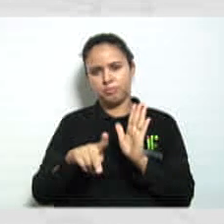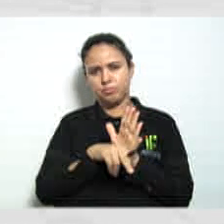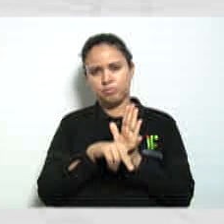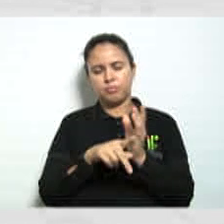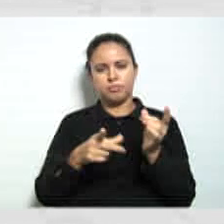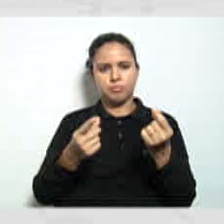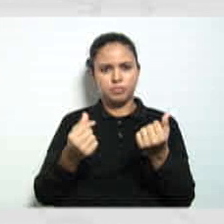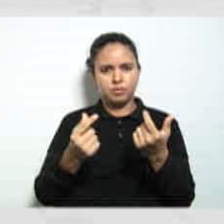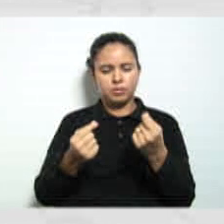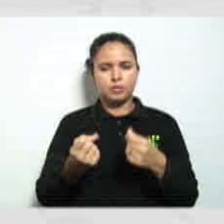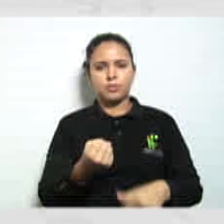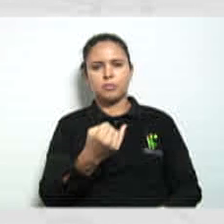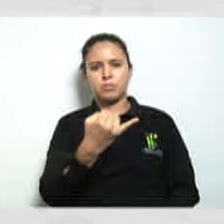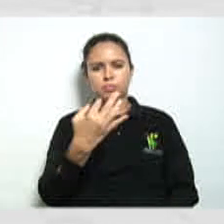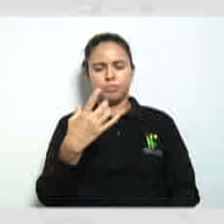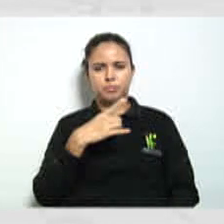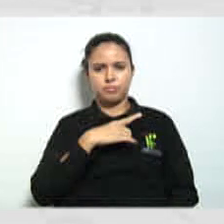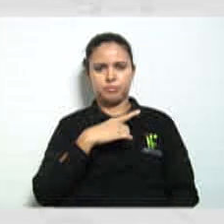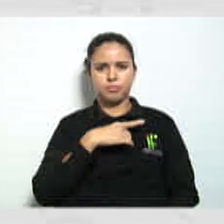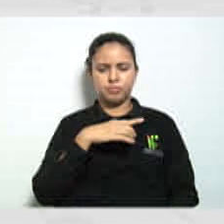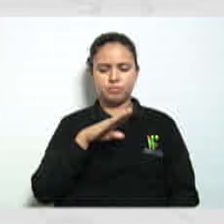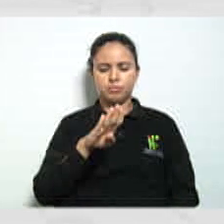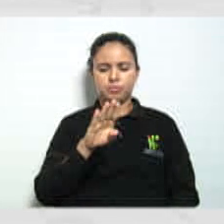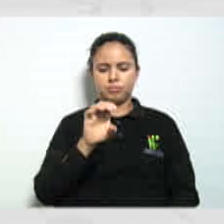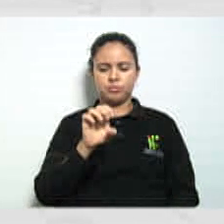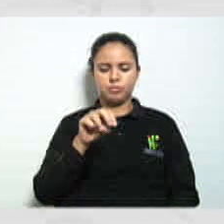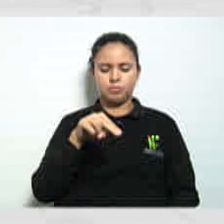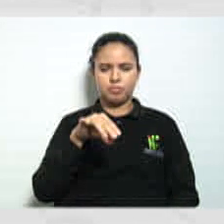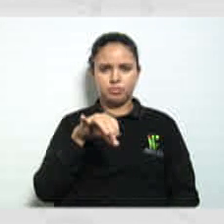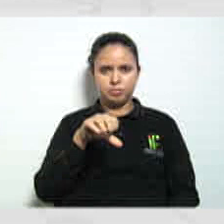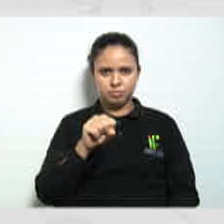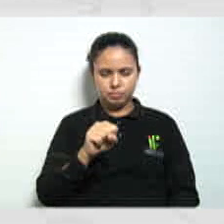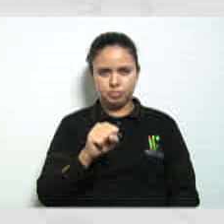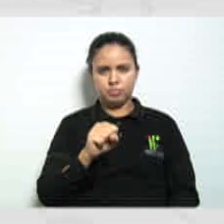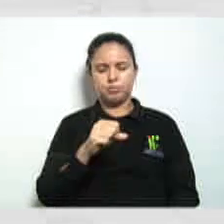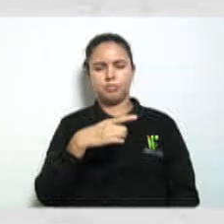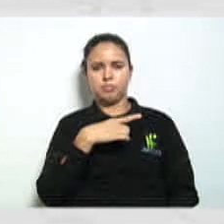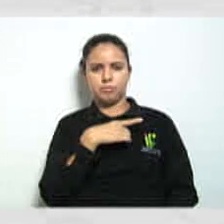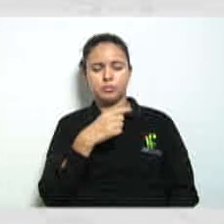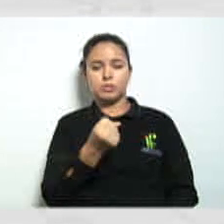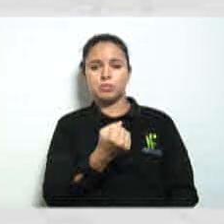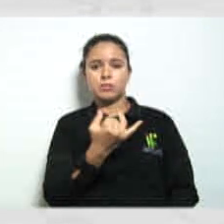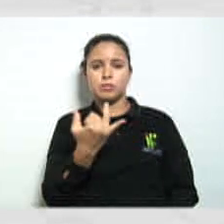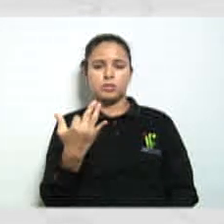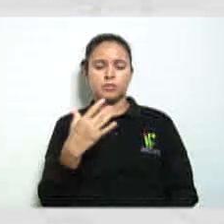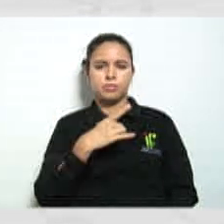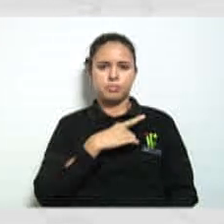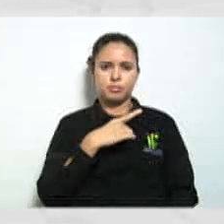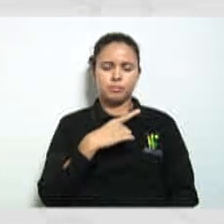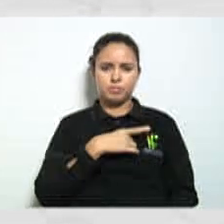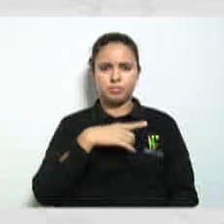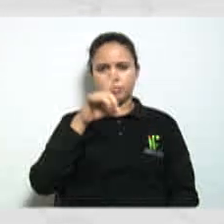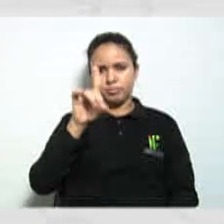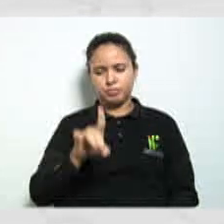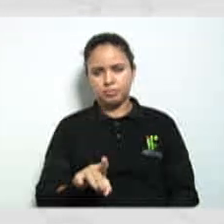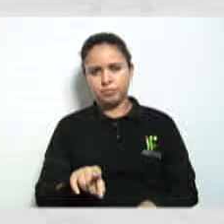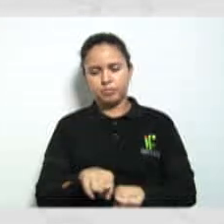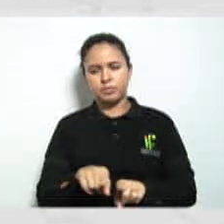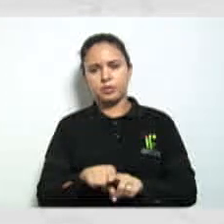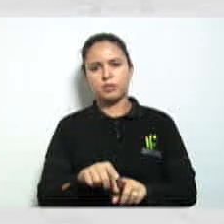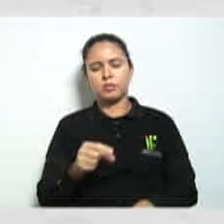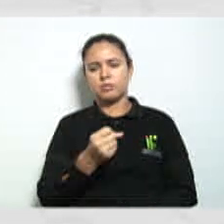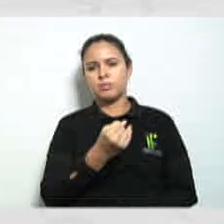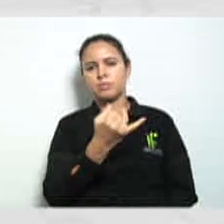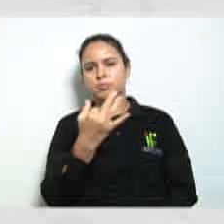quanto eu tenho de bens, quanto eu tenho de direitos, quanto eu tenho de